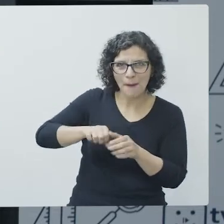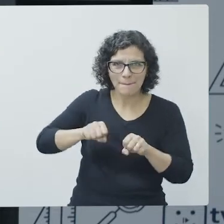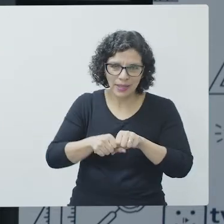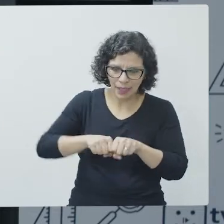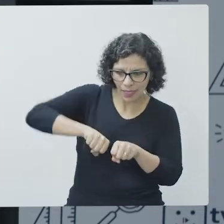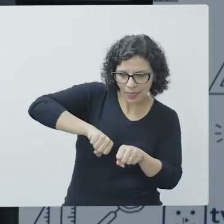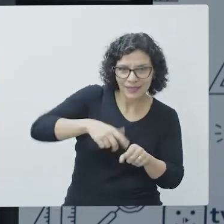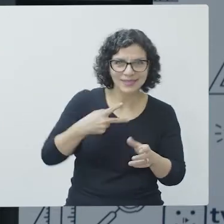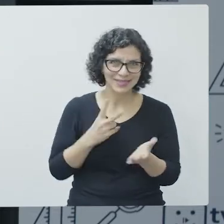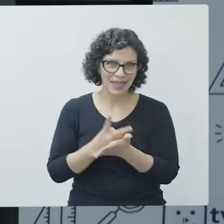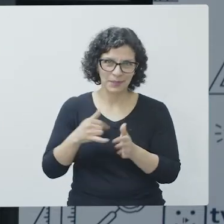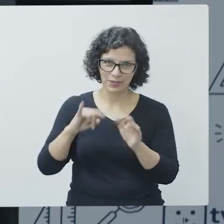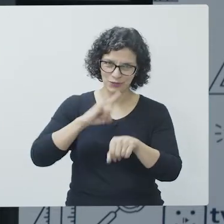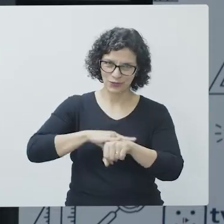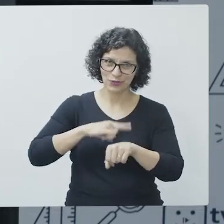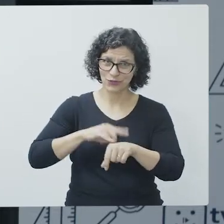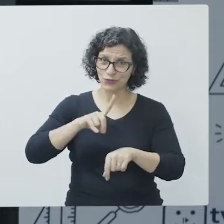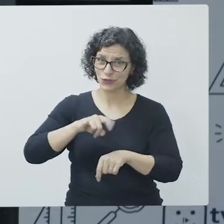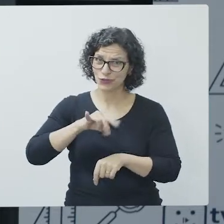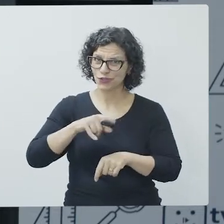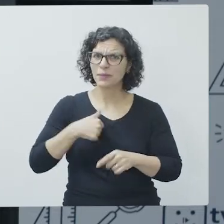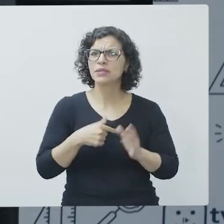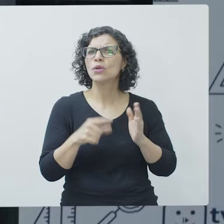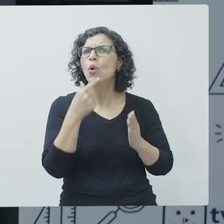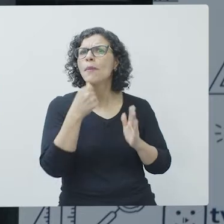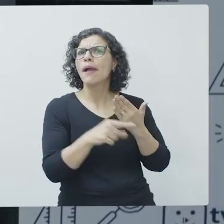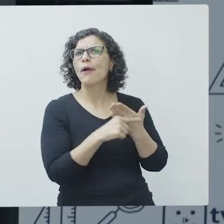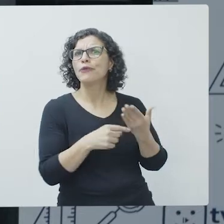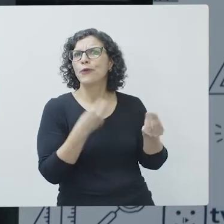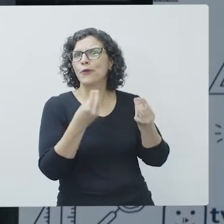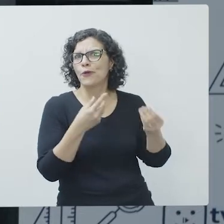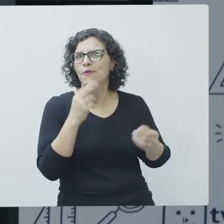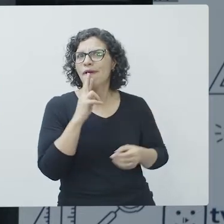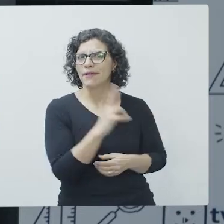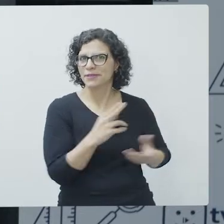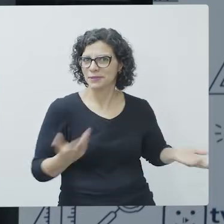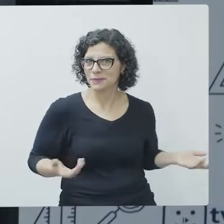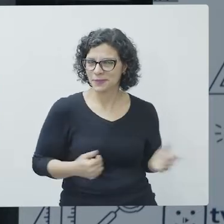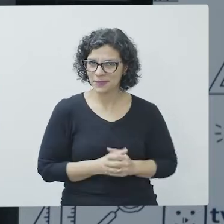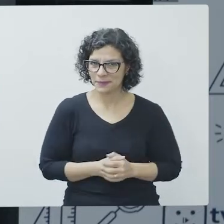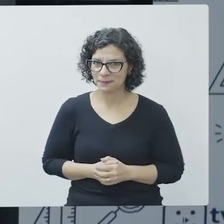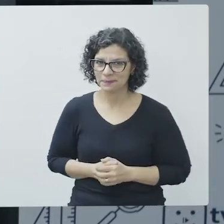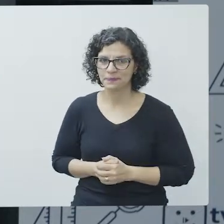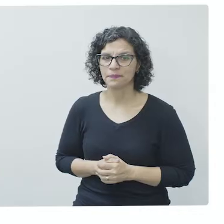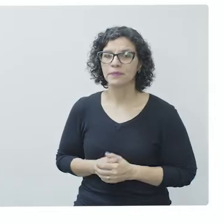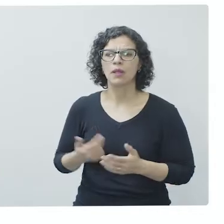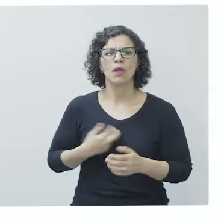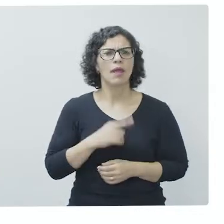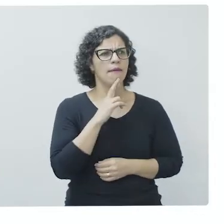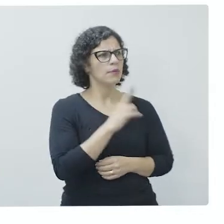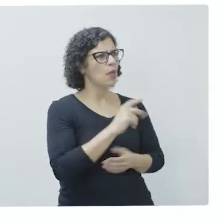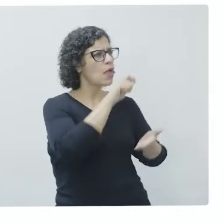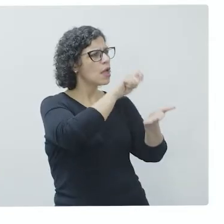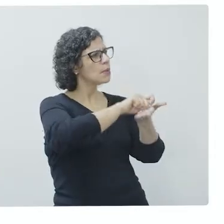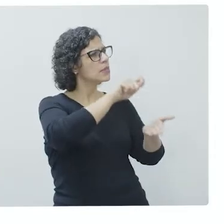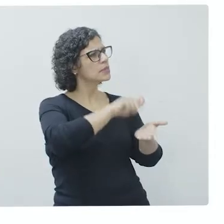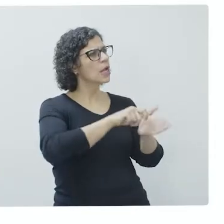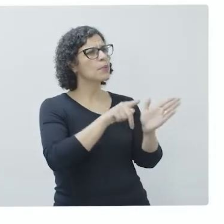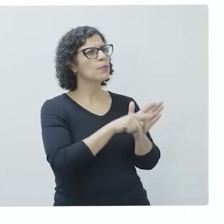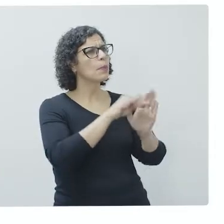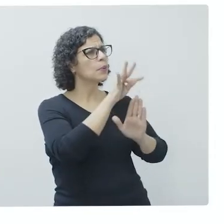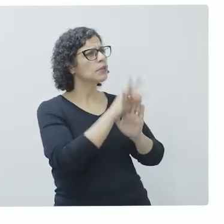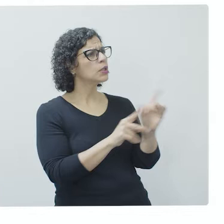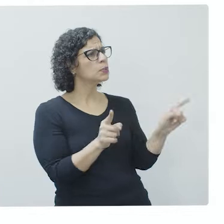dele fazendo o xixi. Mas e o nosso autor? Olha só a resposta dele. Escrevo um